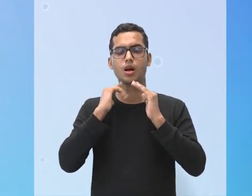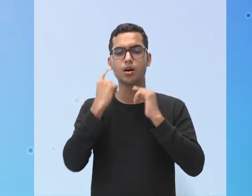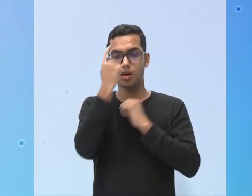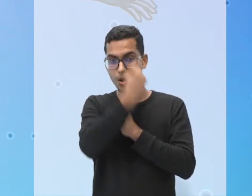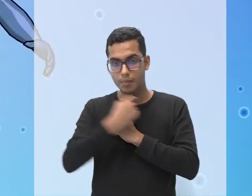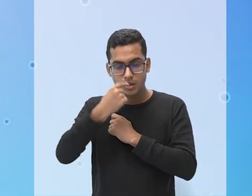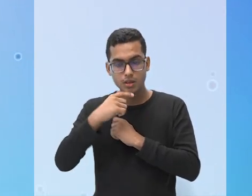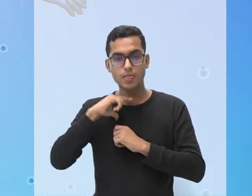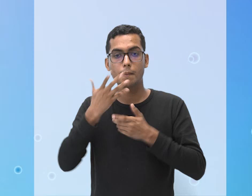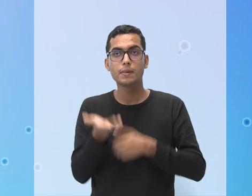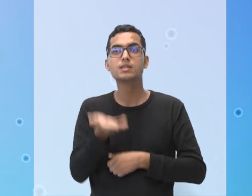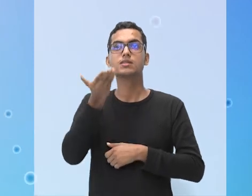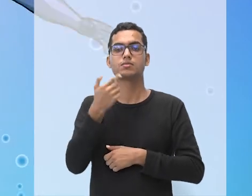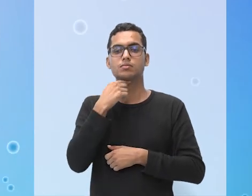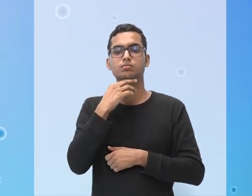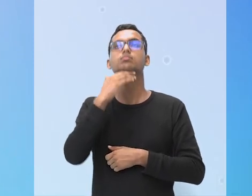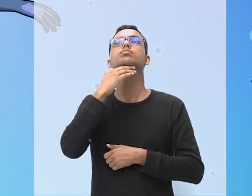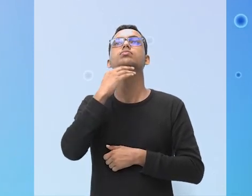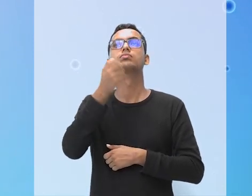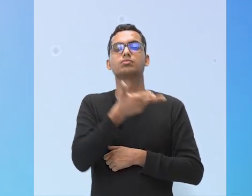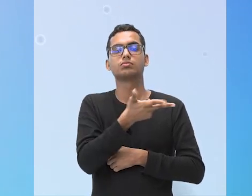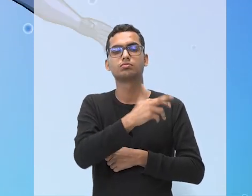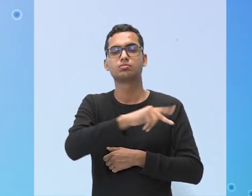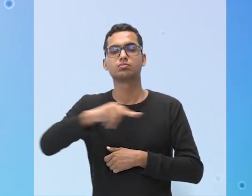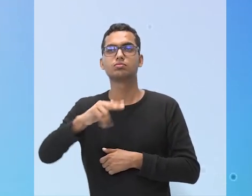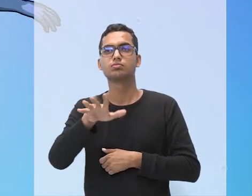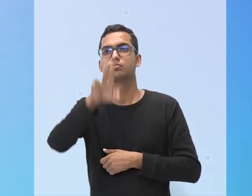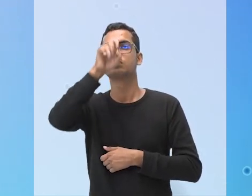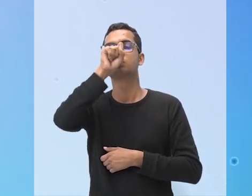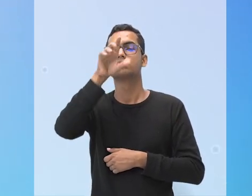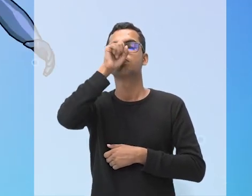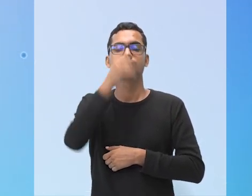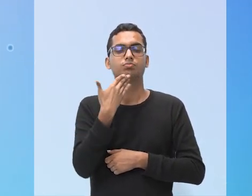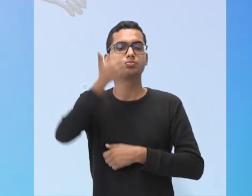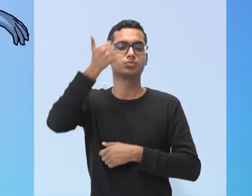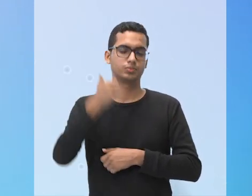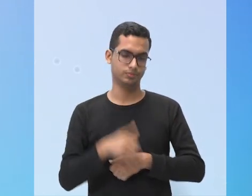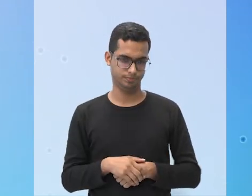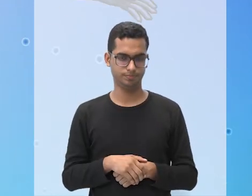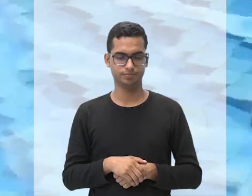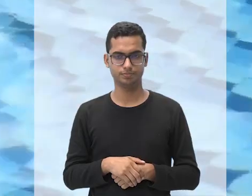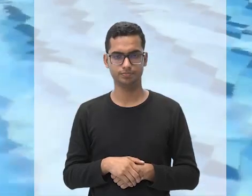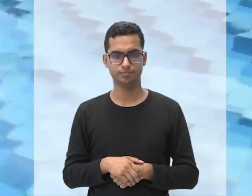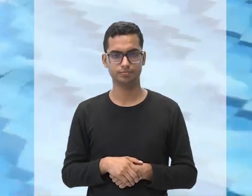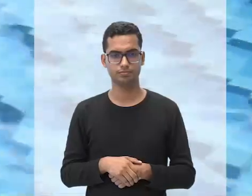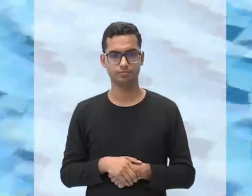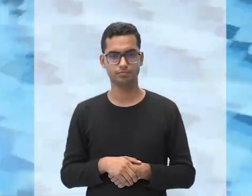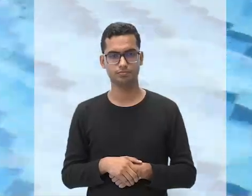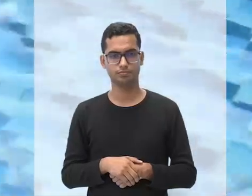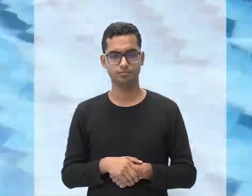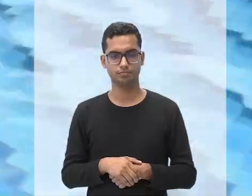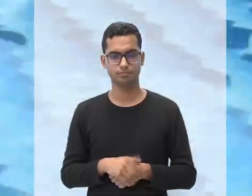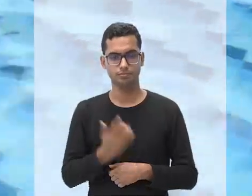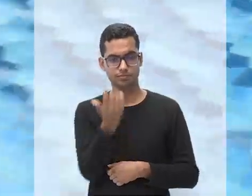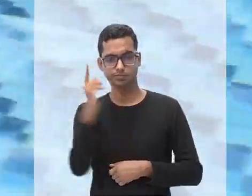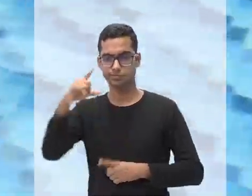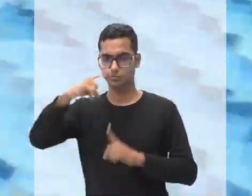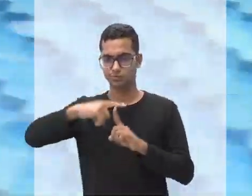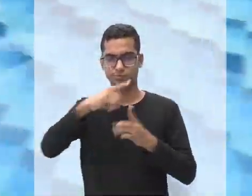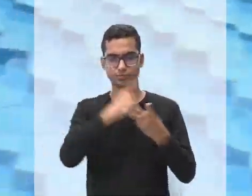nado costas. E aí ele é um pouco mais fácil para a questão da respiração, até porque o rosto do nosso